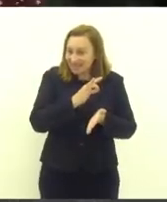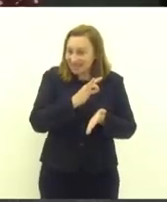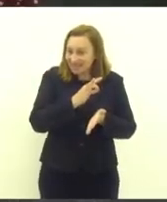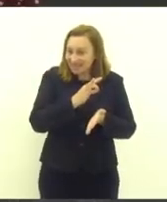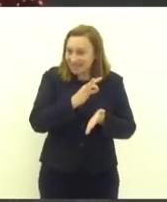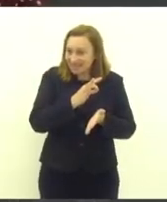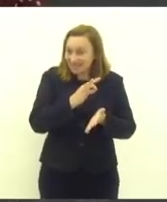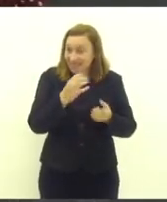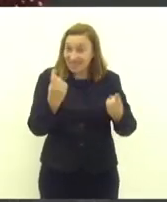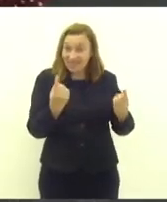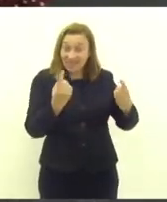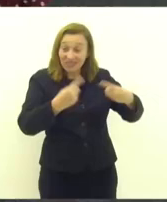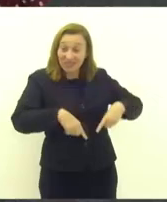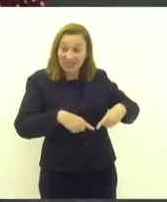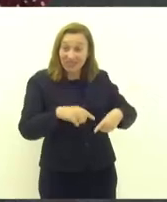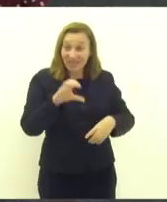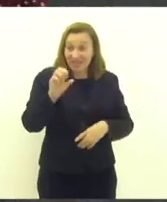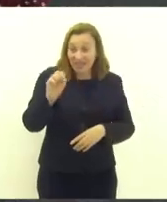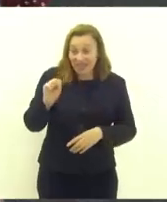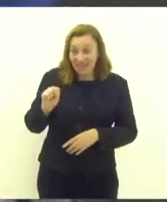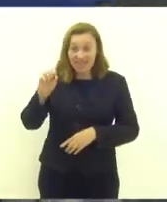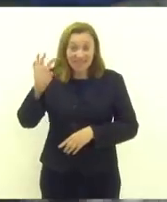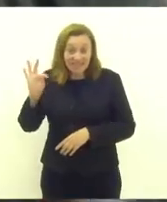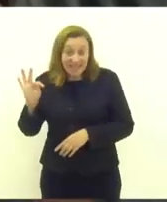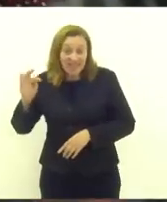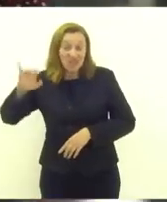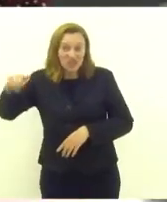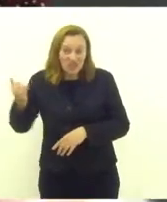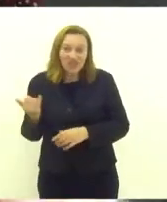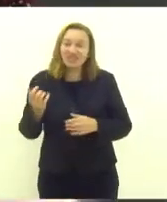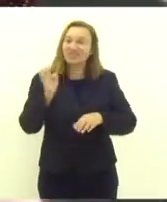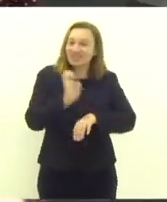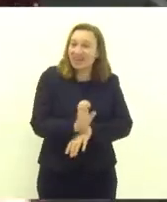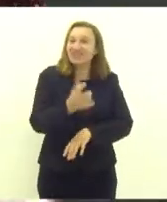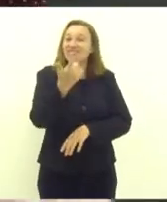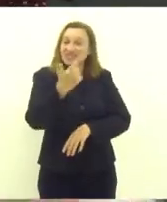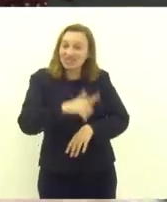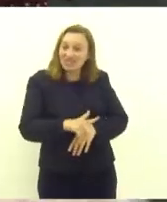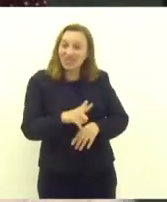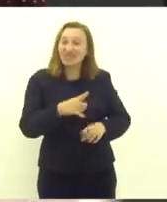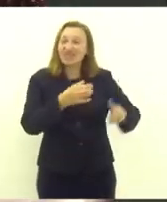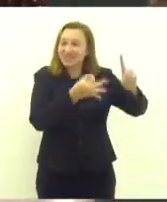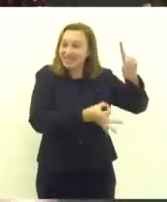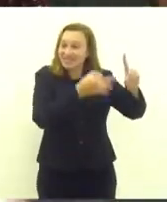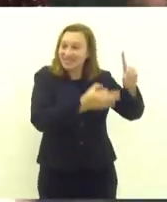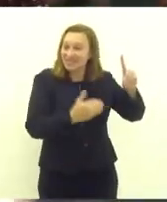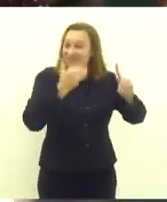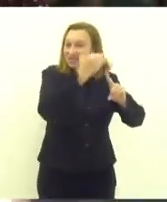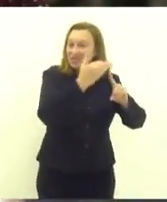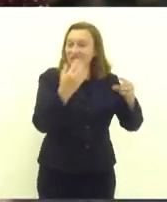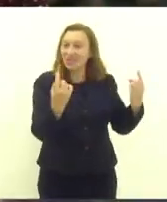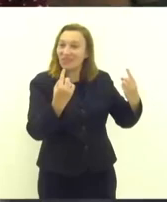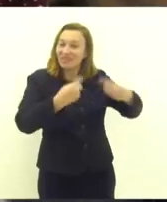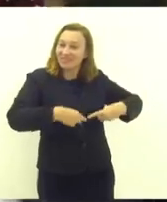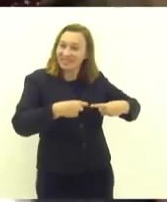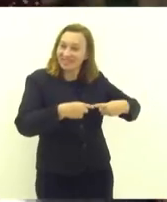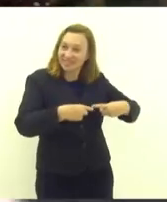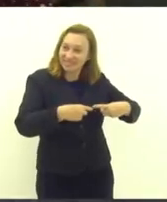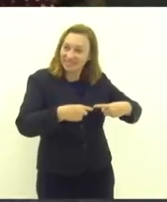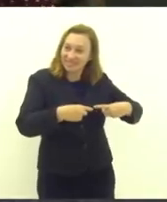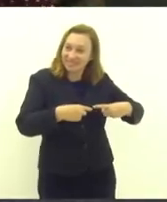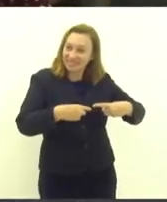concorrendo aí o STJ nosso estado mais uma vez tem um desembargador aí concorrendo a a